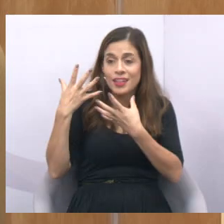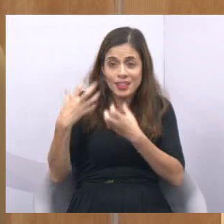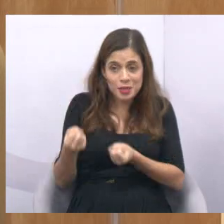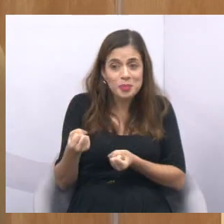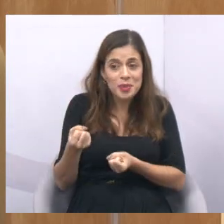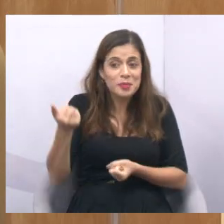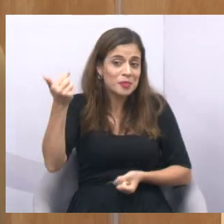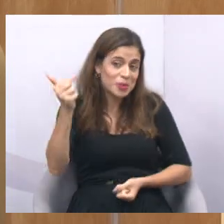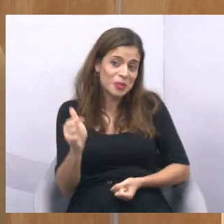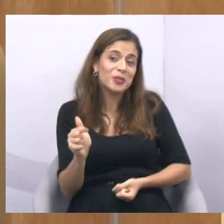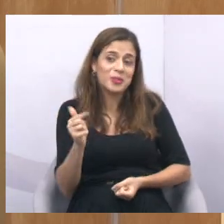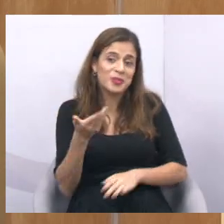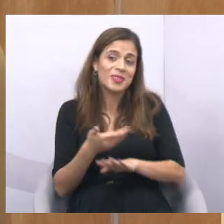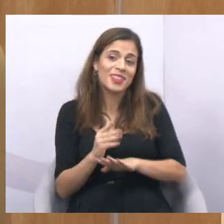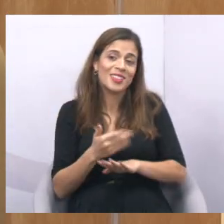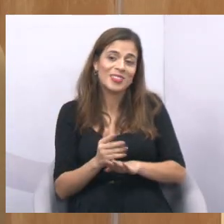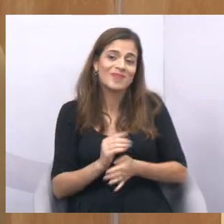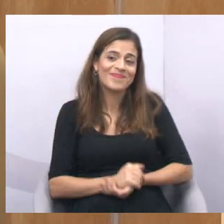então,